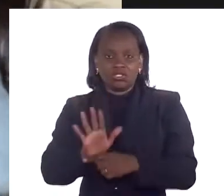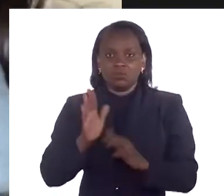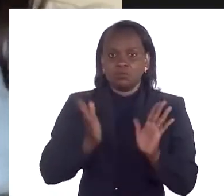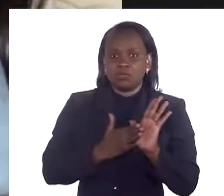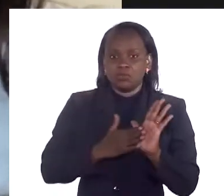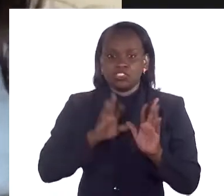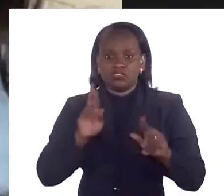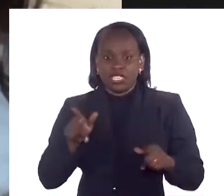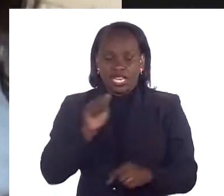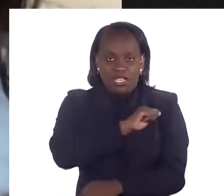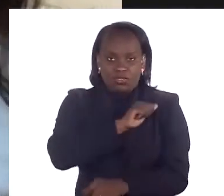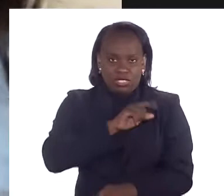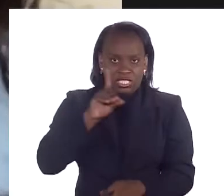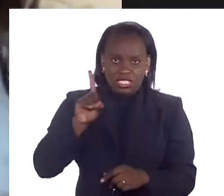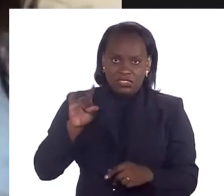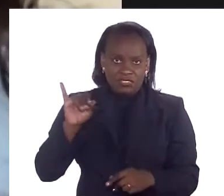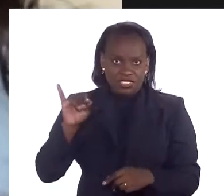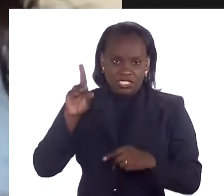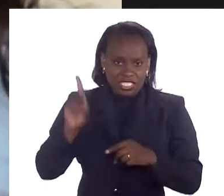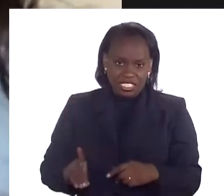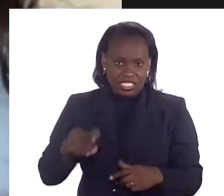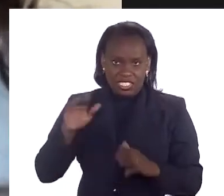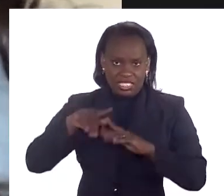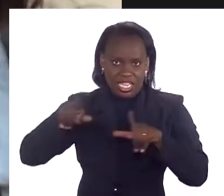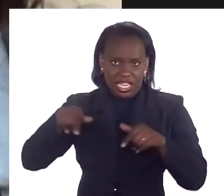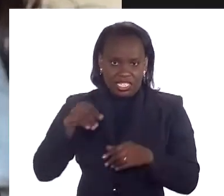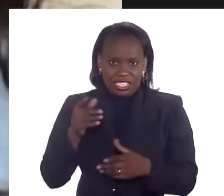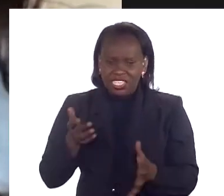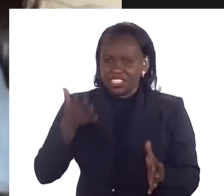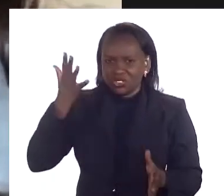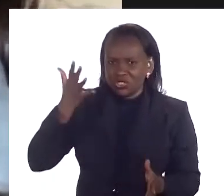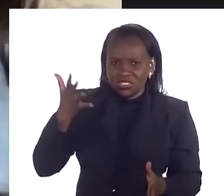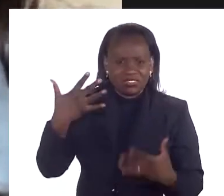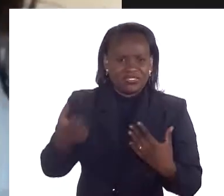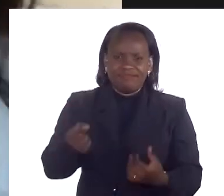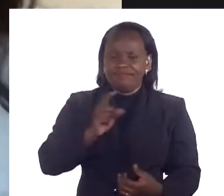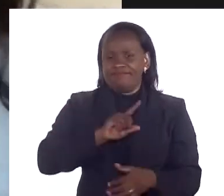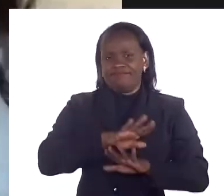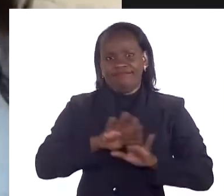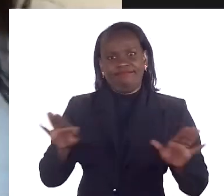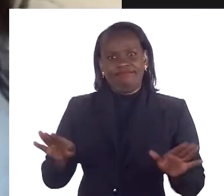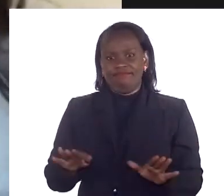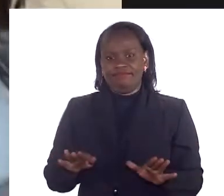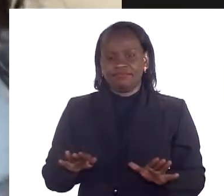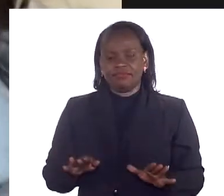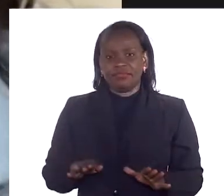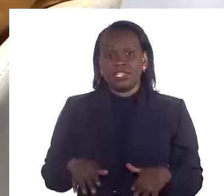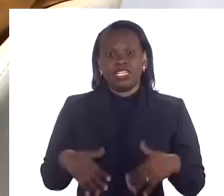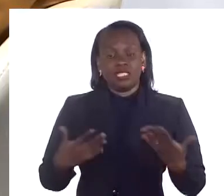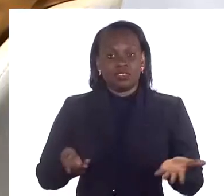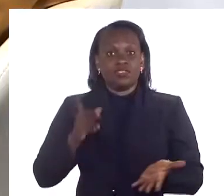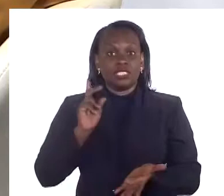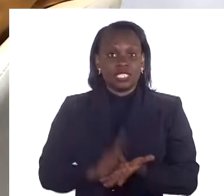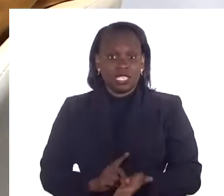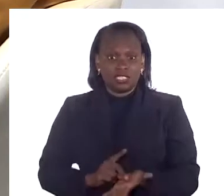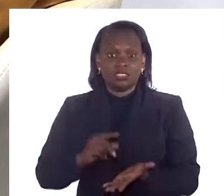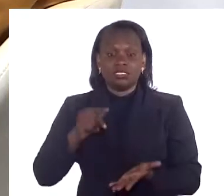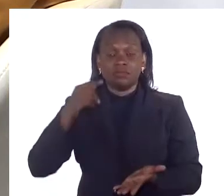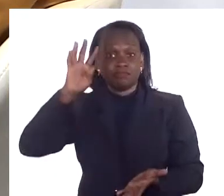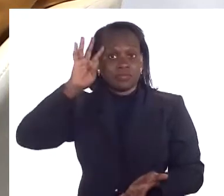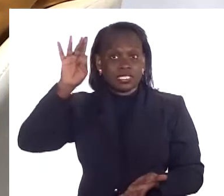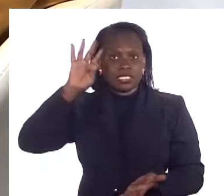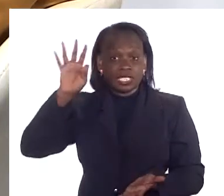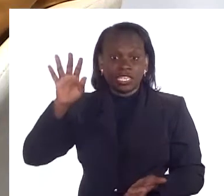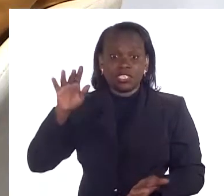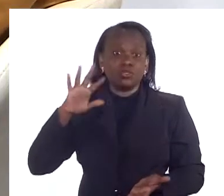tipo de proposta diferenciada para os alunos com deficiência na sala de aula. Esse tipo de discurso ele não é mais aceitável, né? Na verdade, se a gente